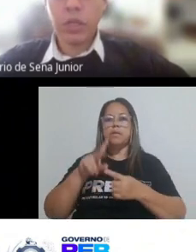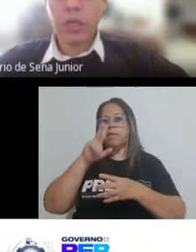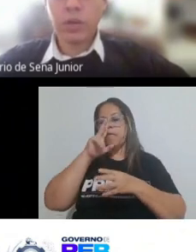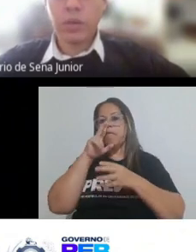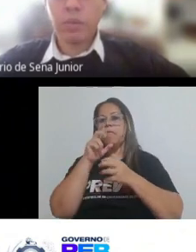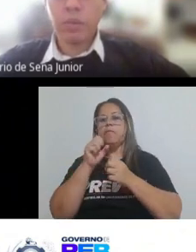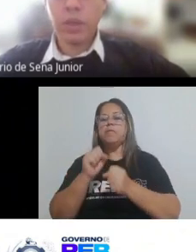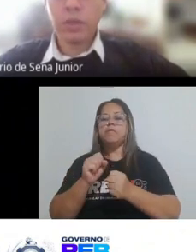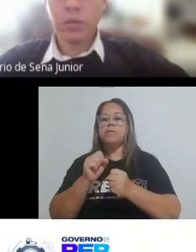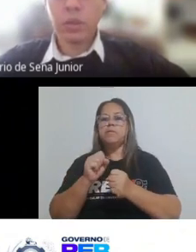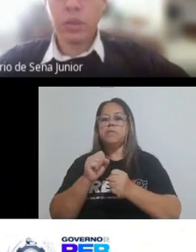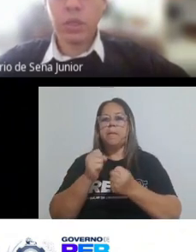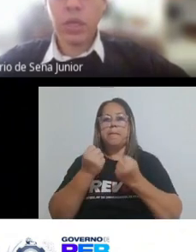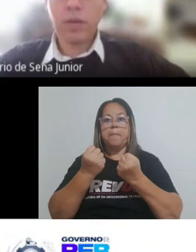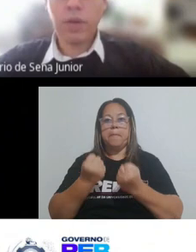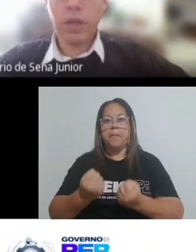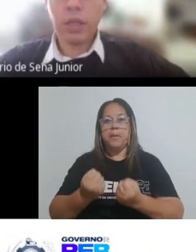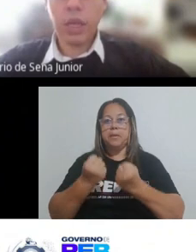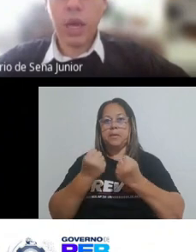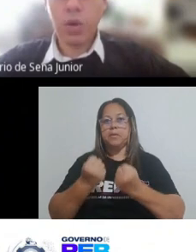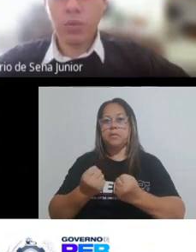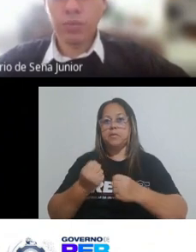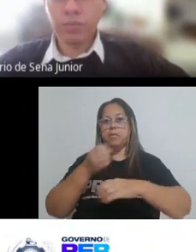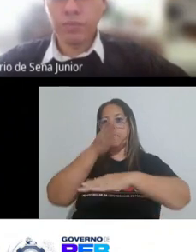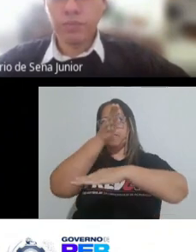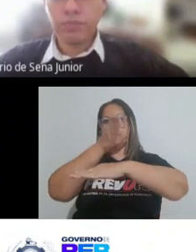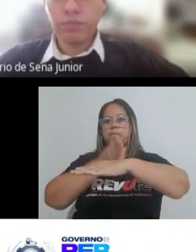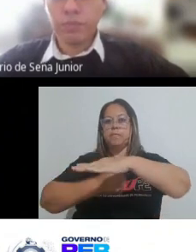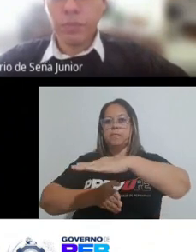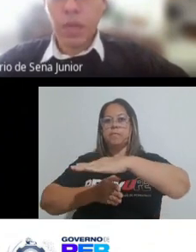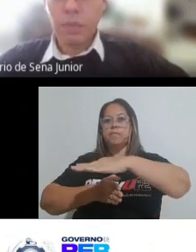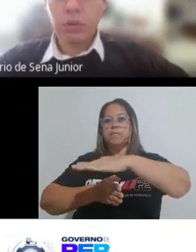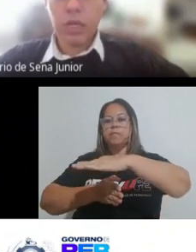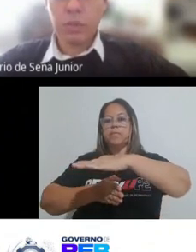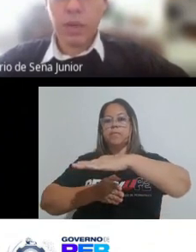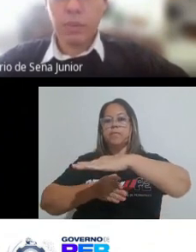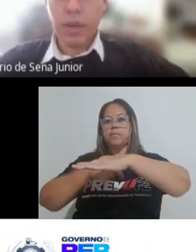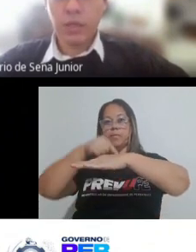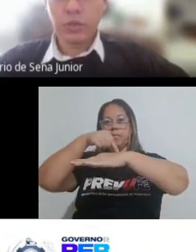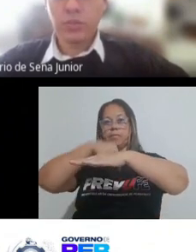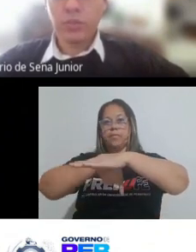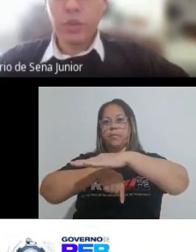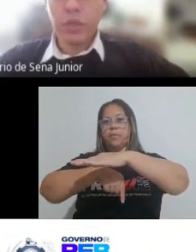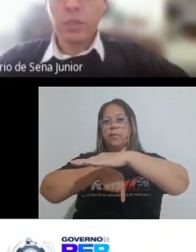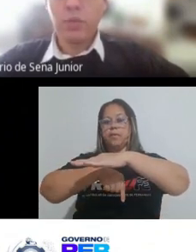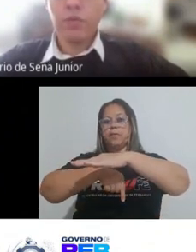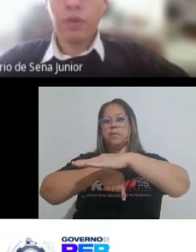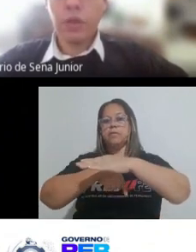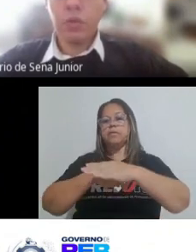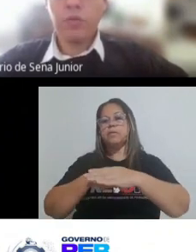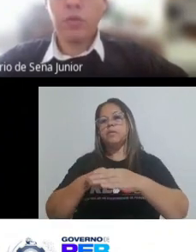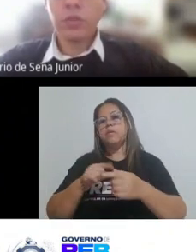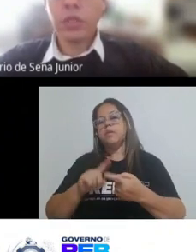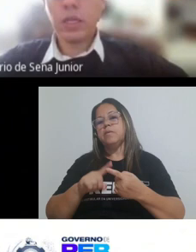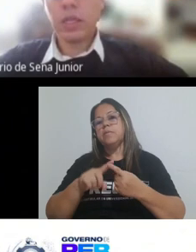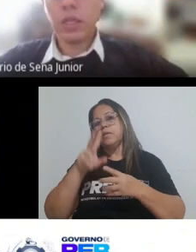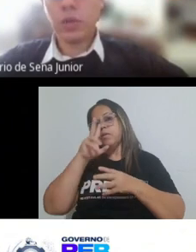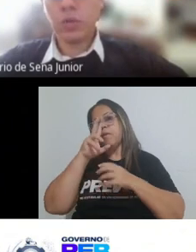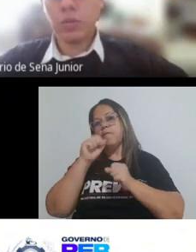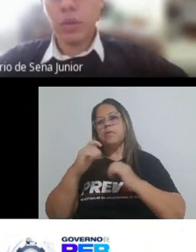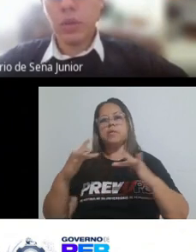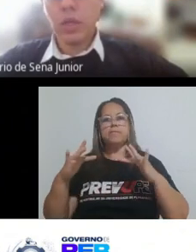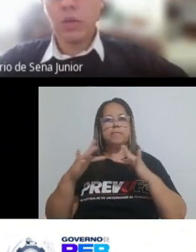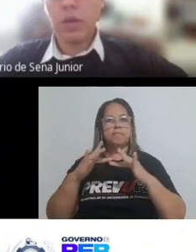força peso, que é vertical, apontada para baixo, e, por fim, uma força de